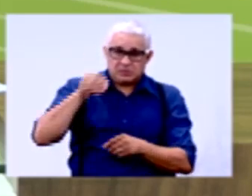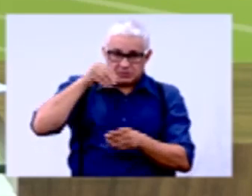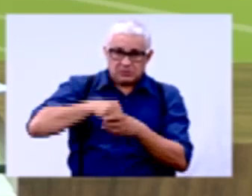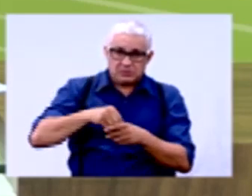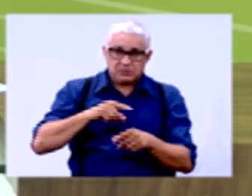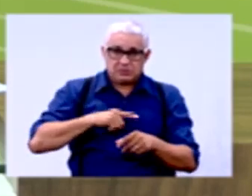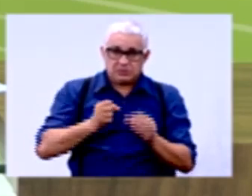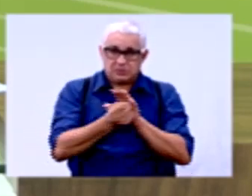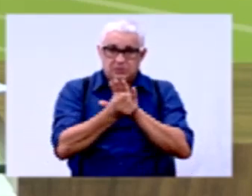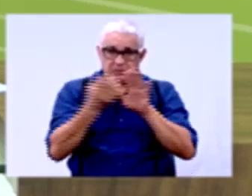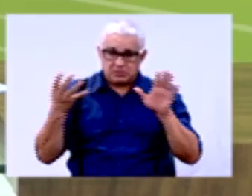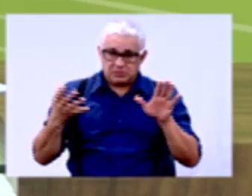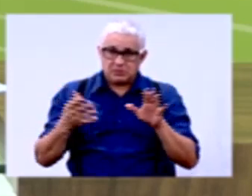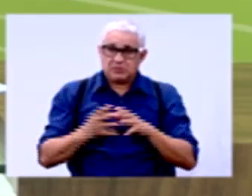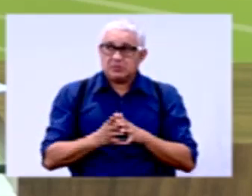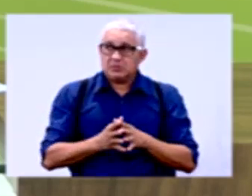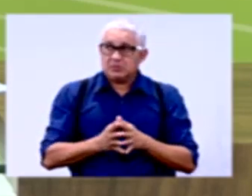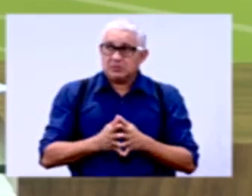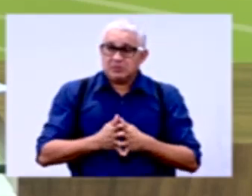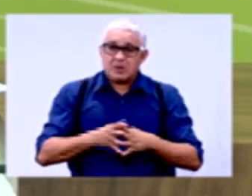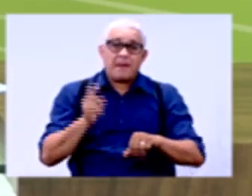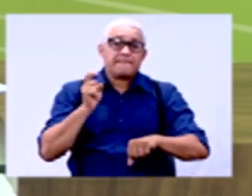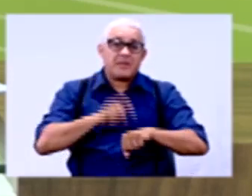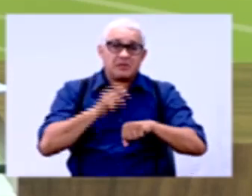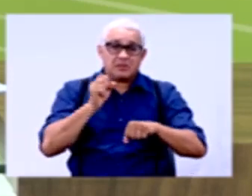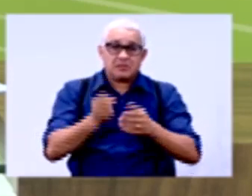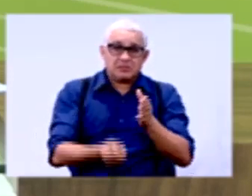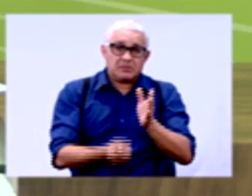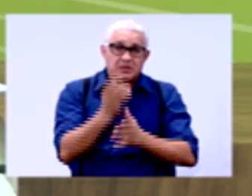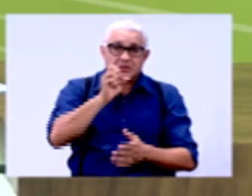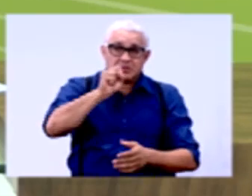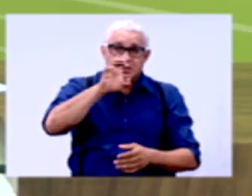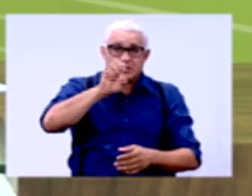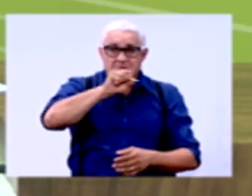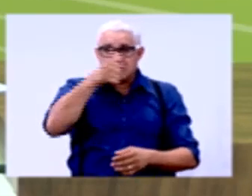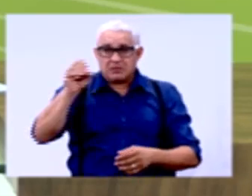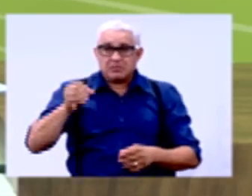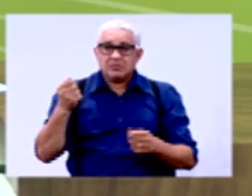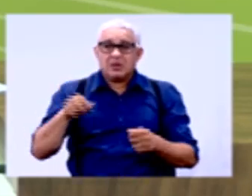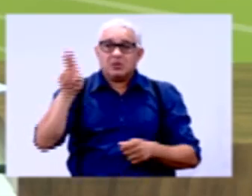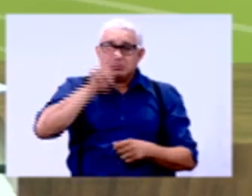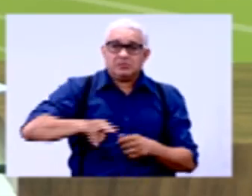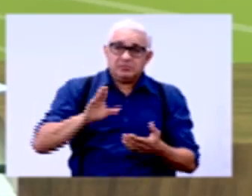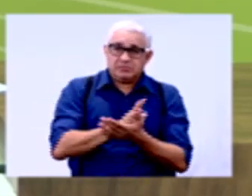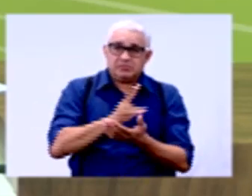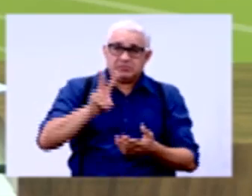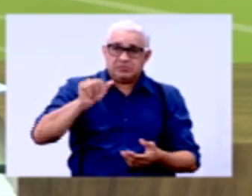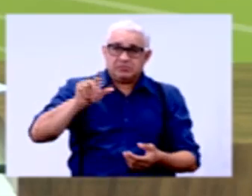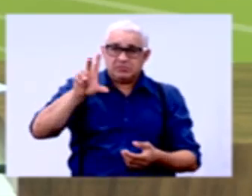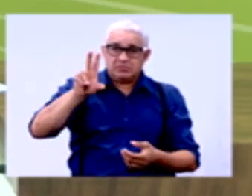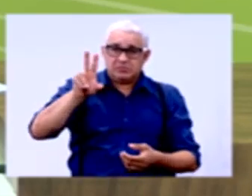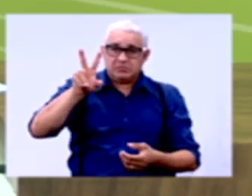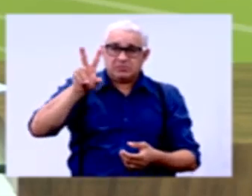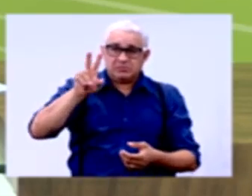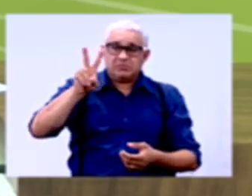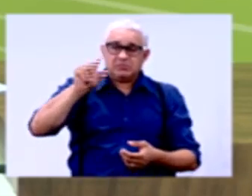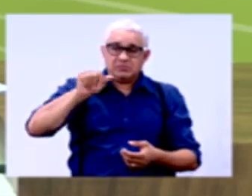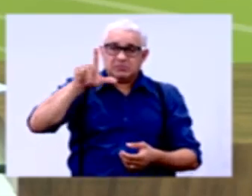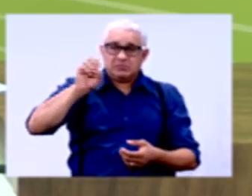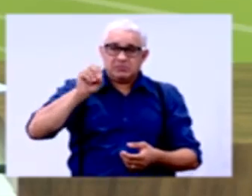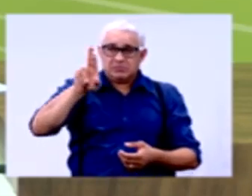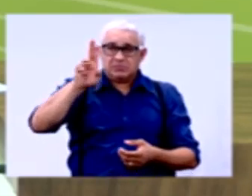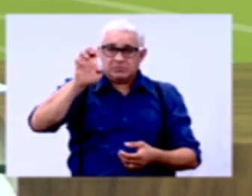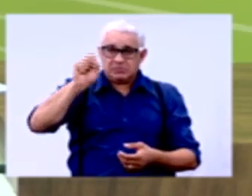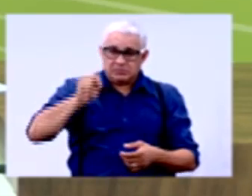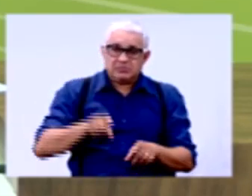aplicação em questão. Então, no momento que ele cria essa sessão, ele vai precisar de utilizar alguns valores. Isso daí é uma forma